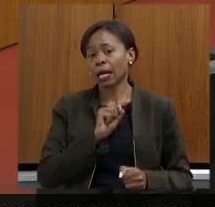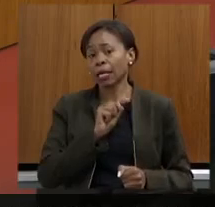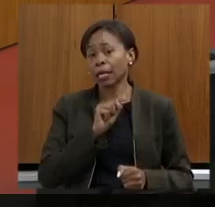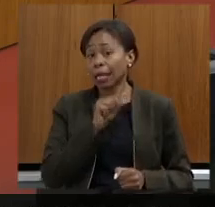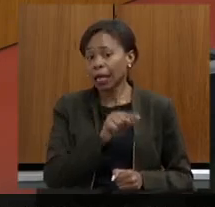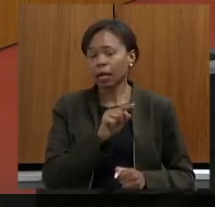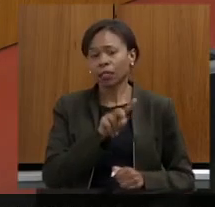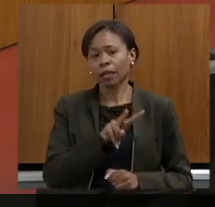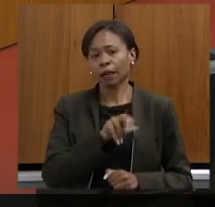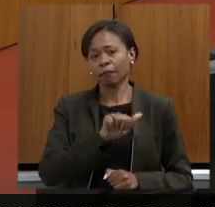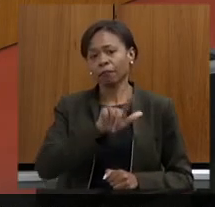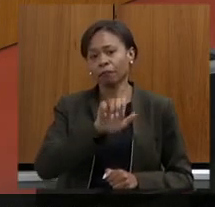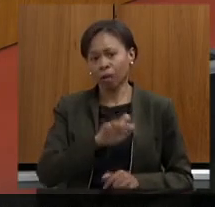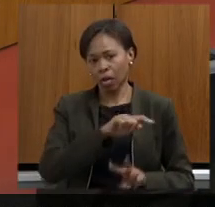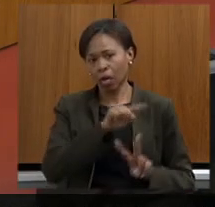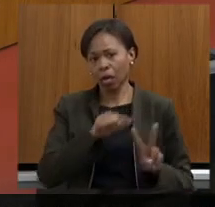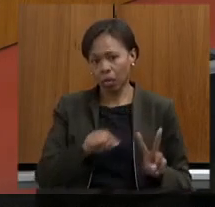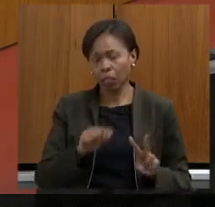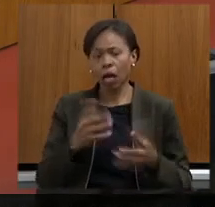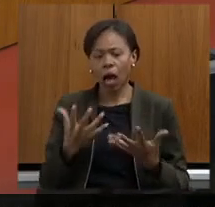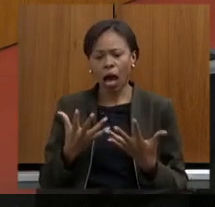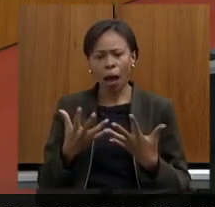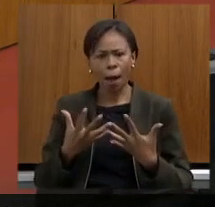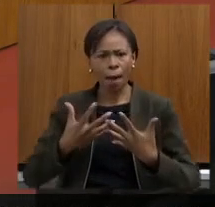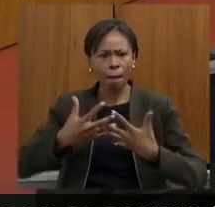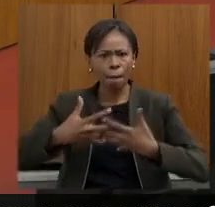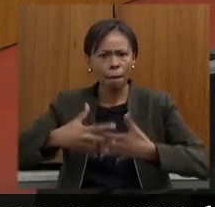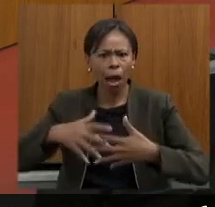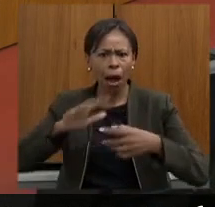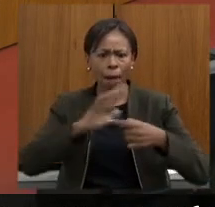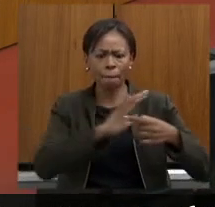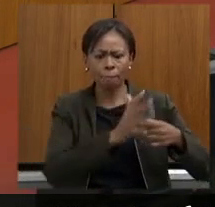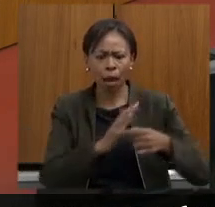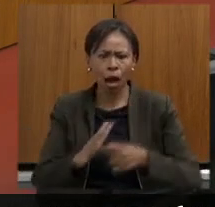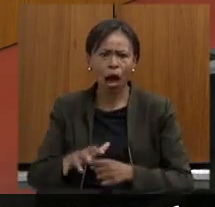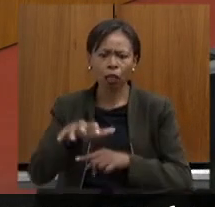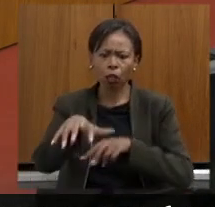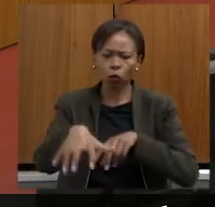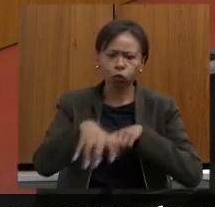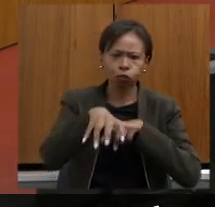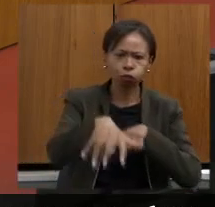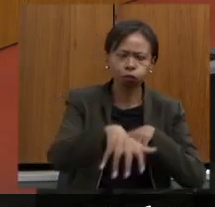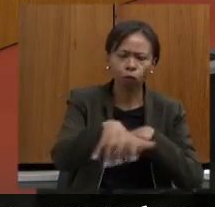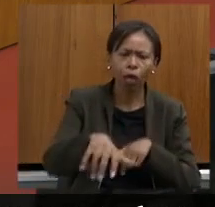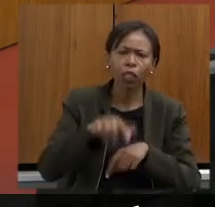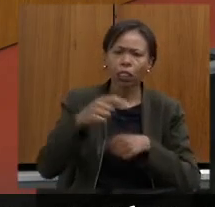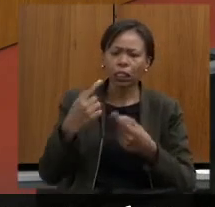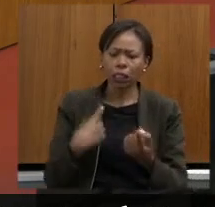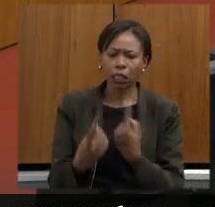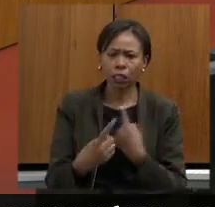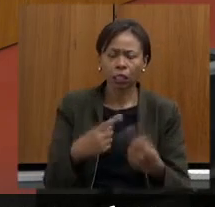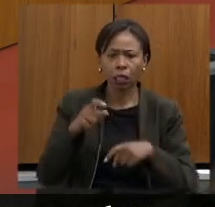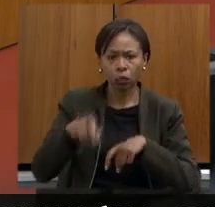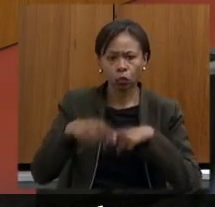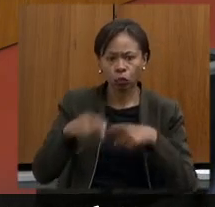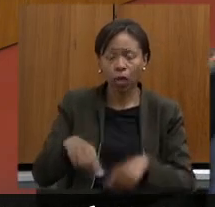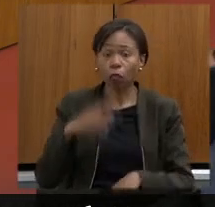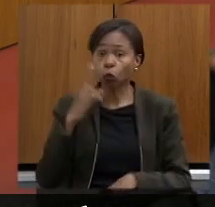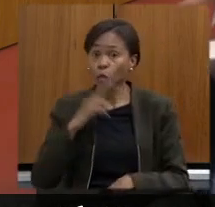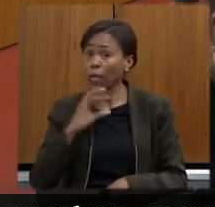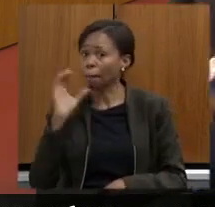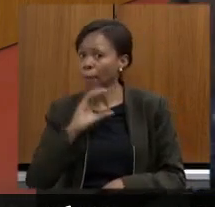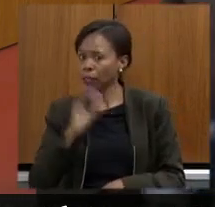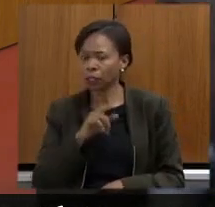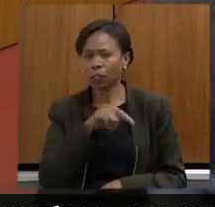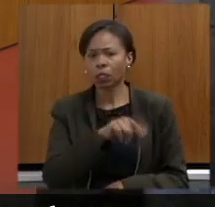projetos tanto as máquinas é para melhoria das estradas rurais quanto às salas de urgência e emergência são